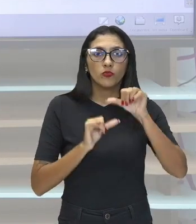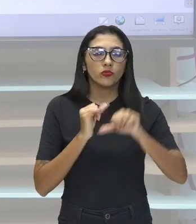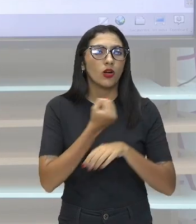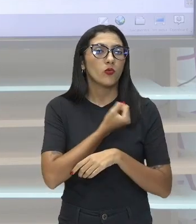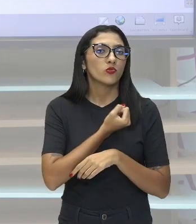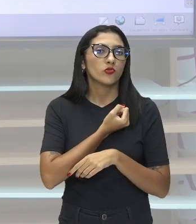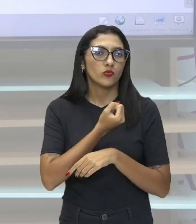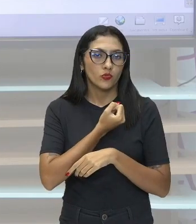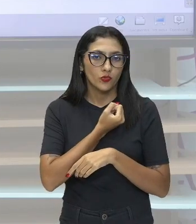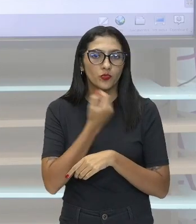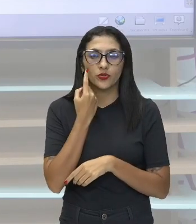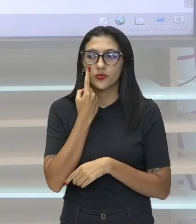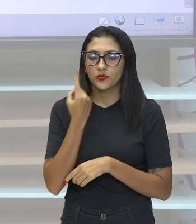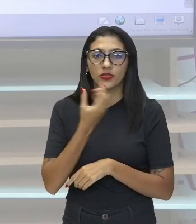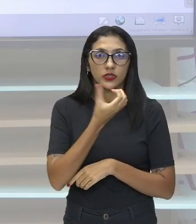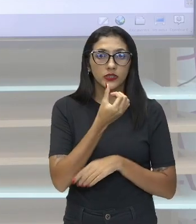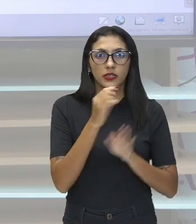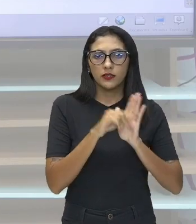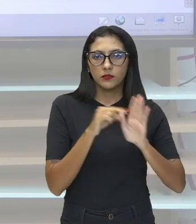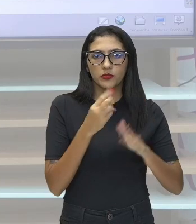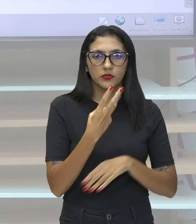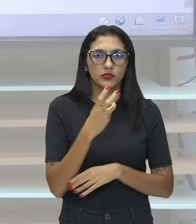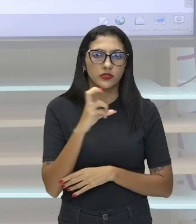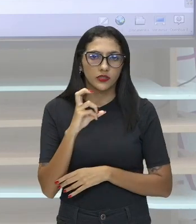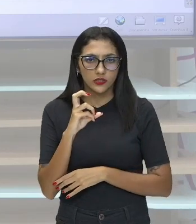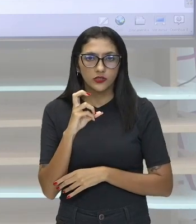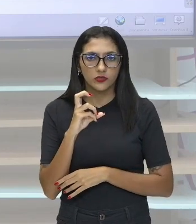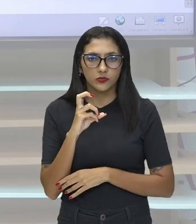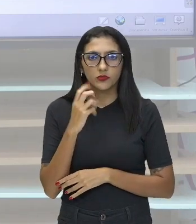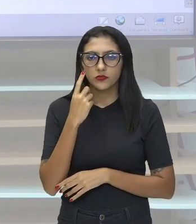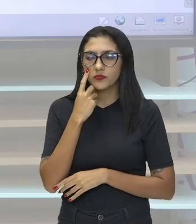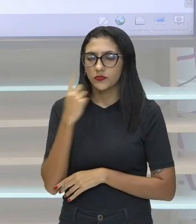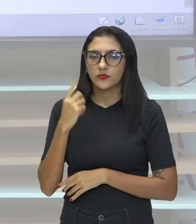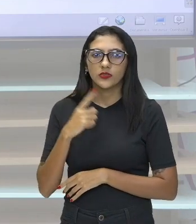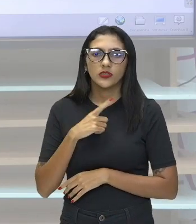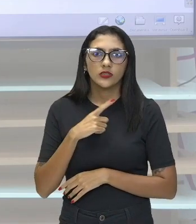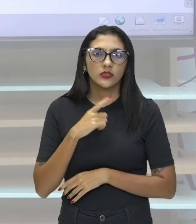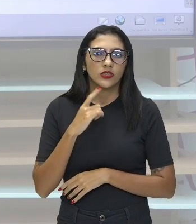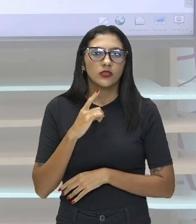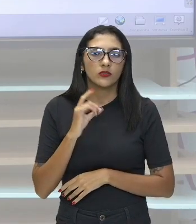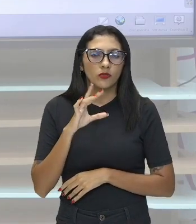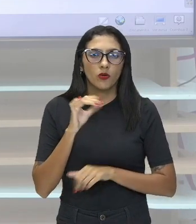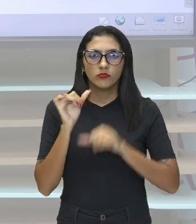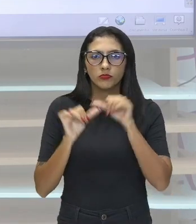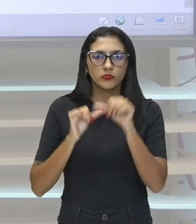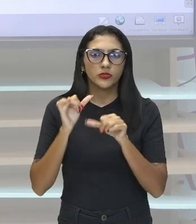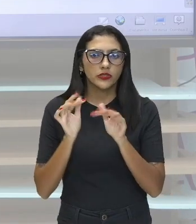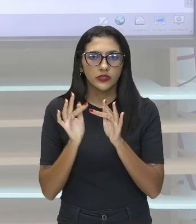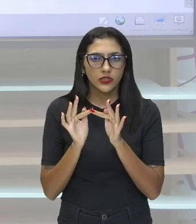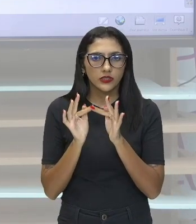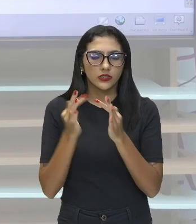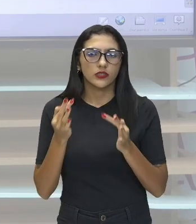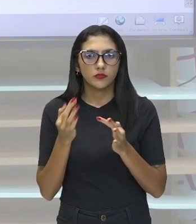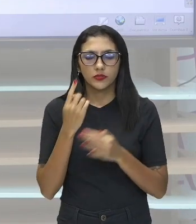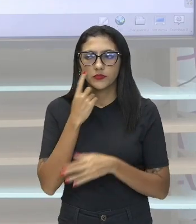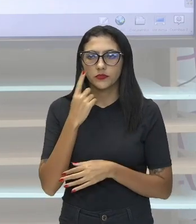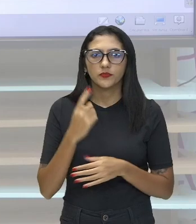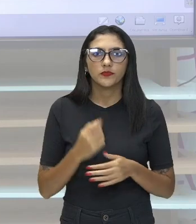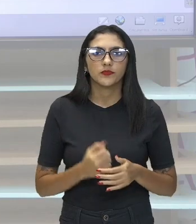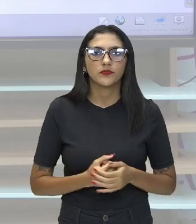valores, ficou 6 menos 35. Aqui nós temos um jogo de sinal da adição, né? Sinais diferentes,